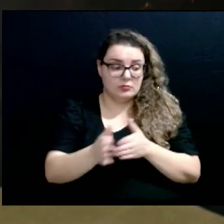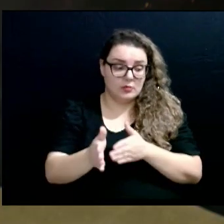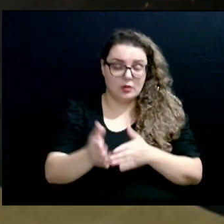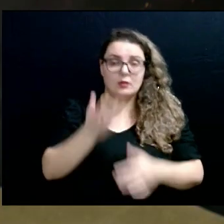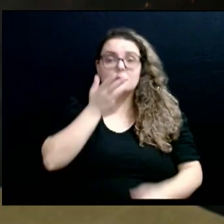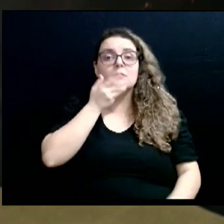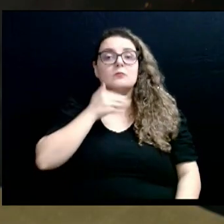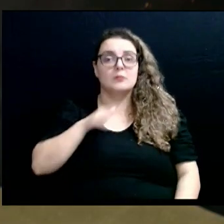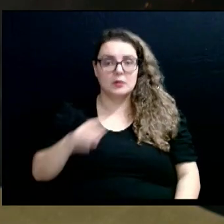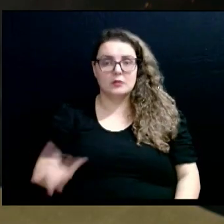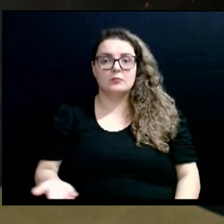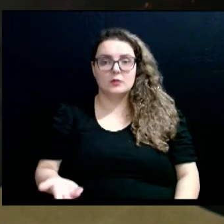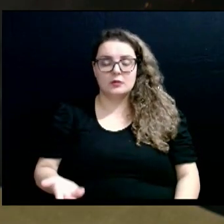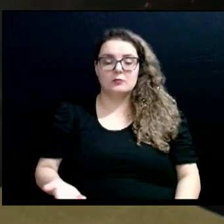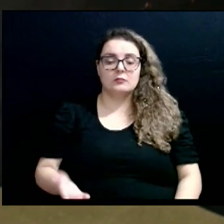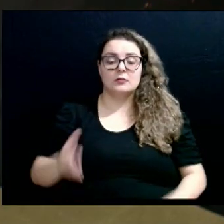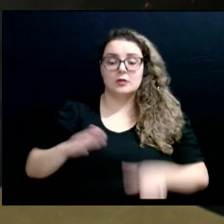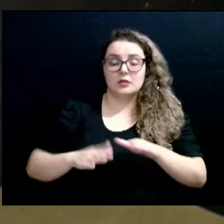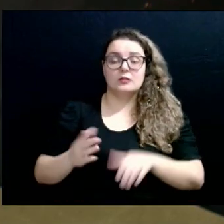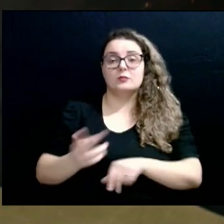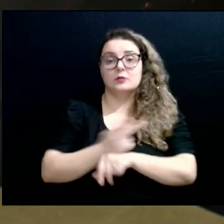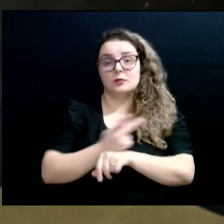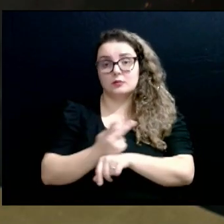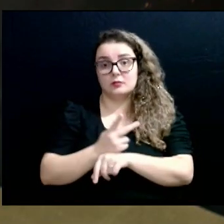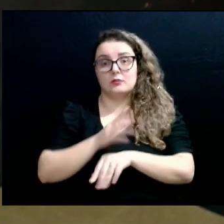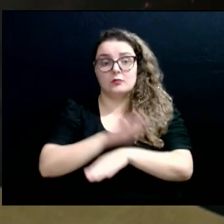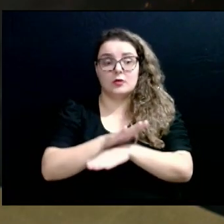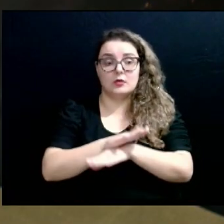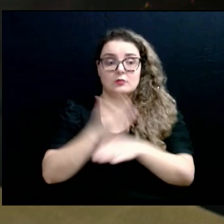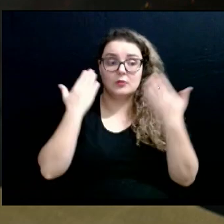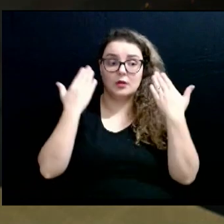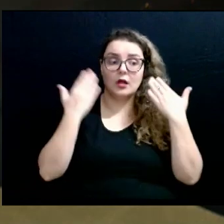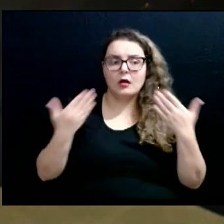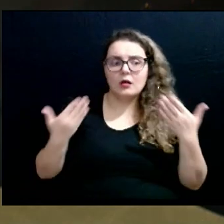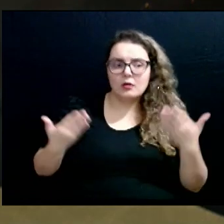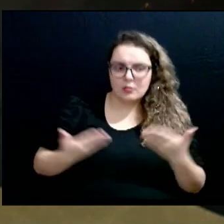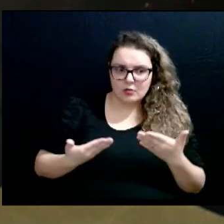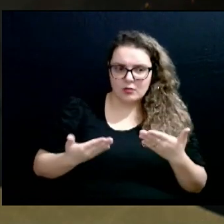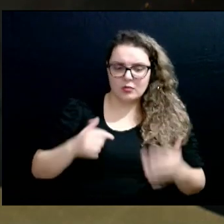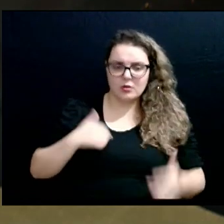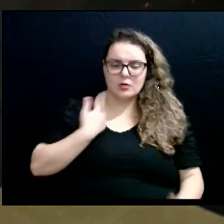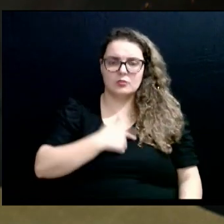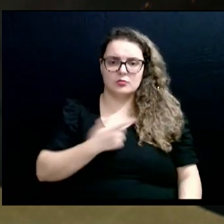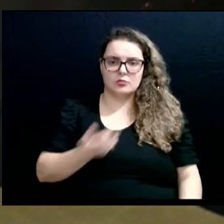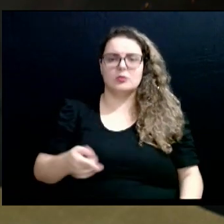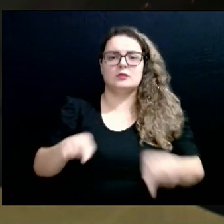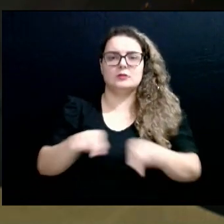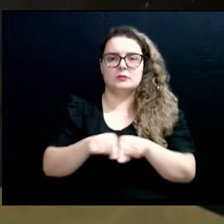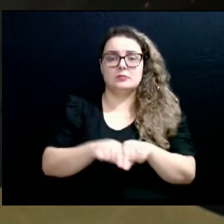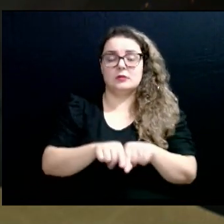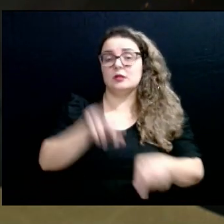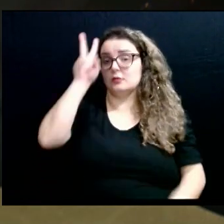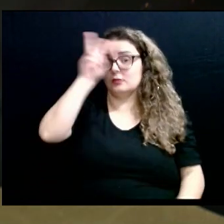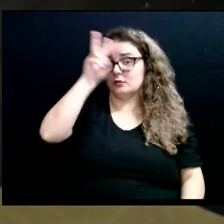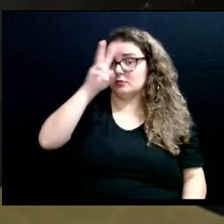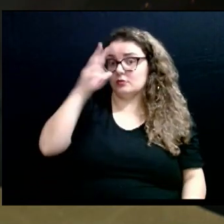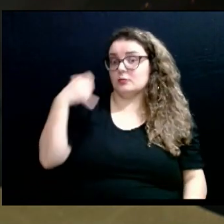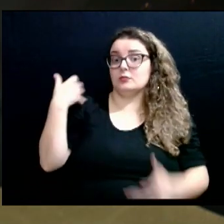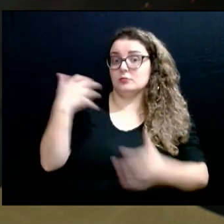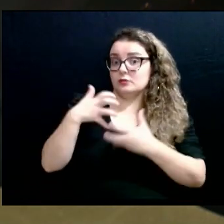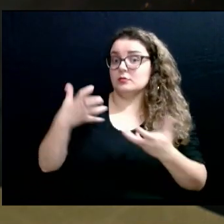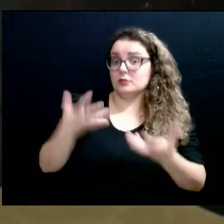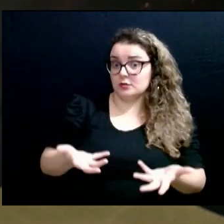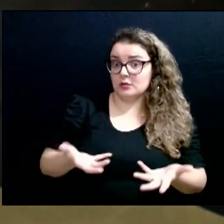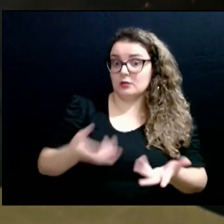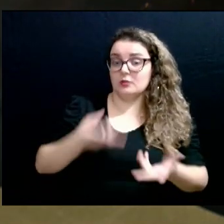para, de repente, buscar uma ajuda psicológica. Agora, a gente também tem que lembrar sobre os idosos, né, para falar